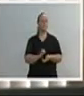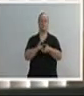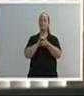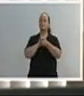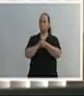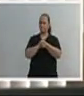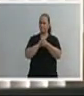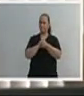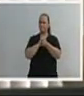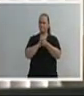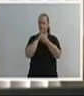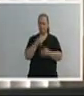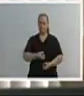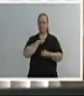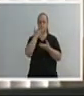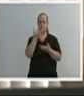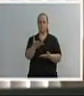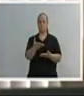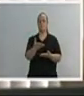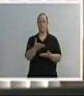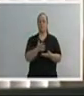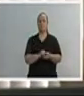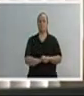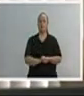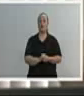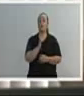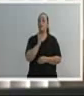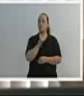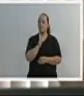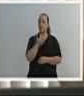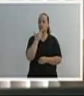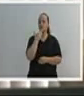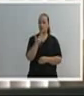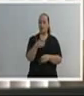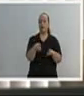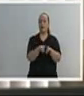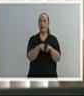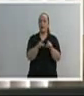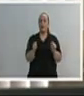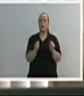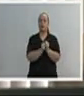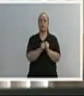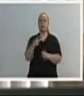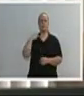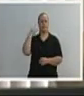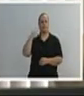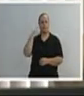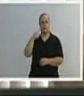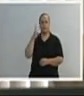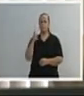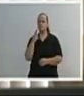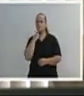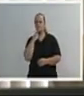que traz esta casa. Nós já encaminhamos, inclusive, junto com os demais vereadores da região, Helenice também tem essa